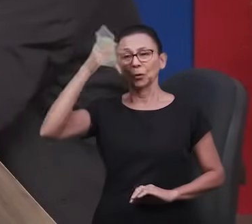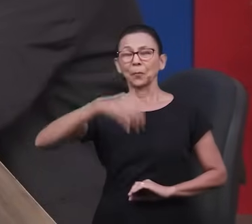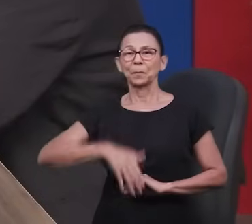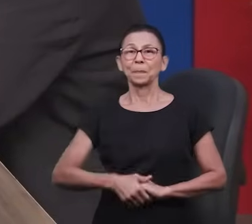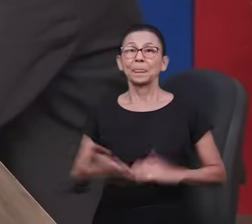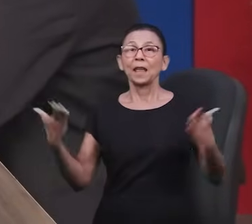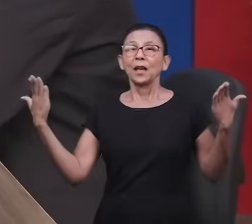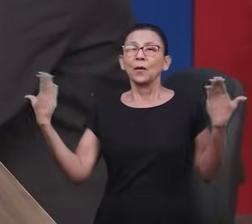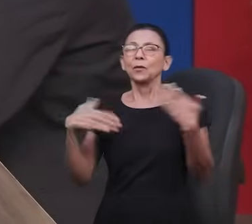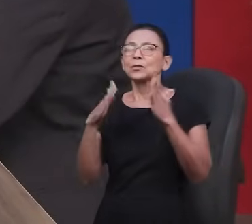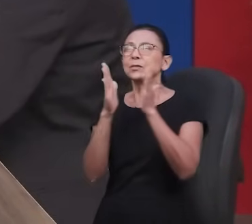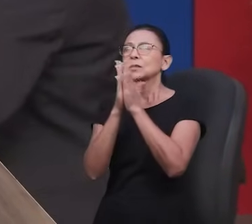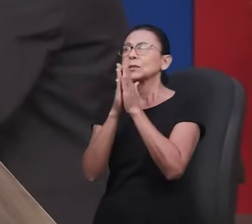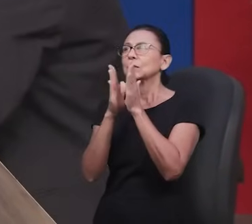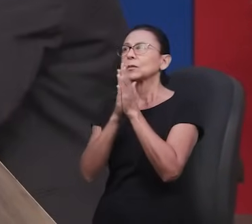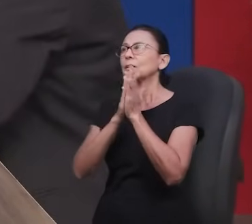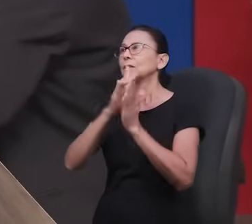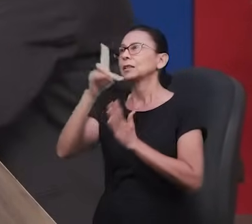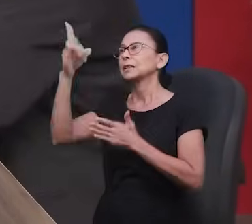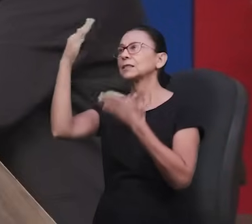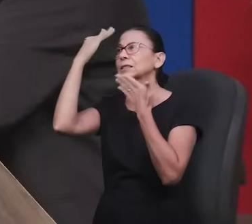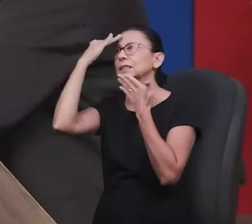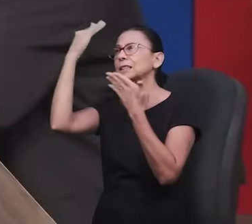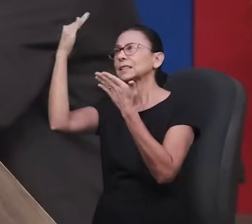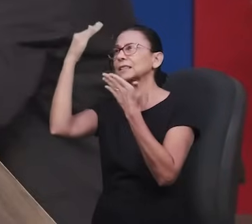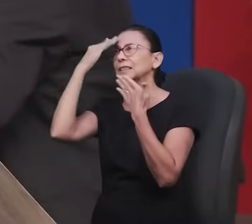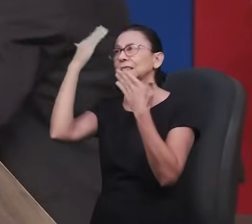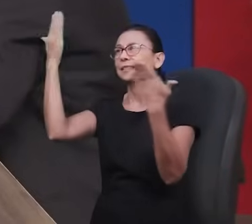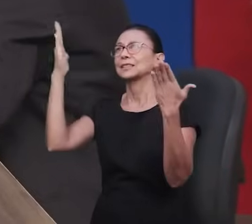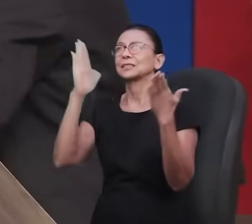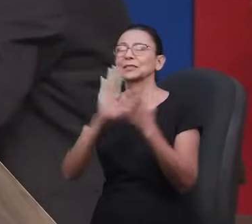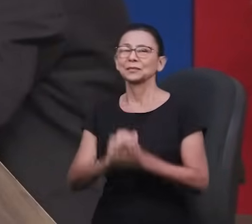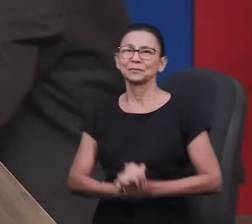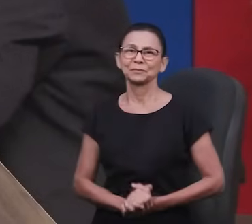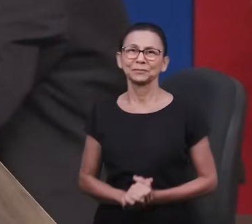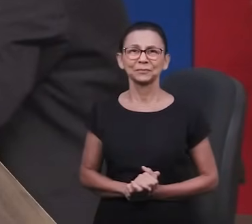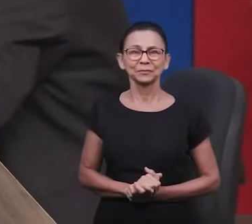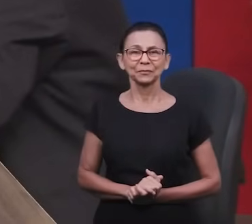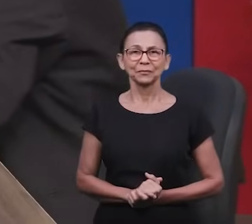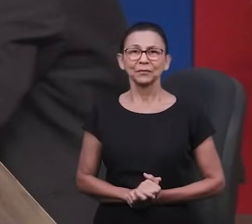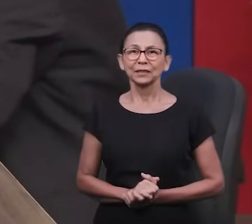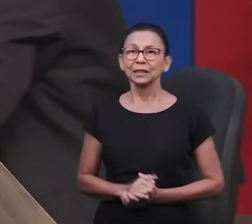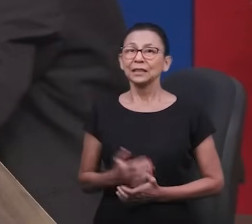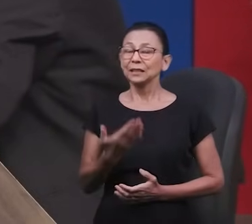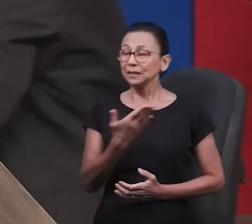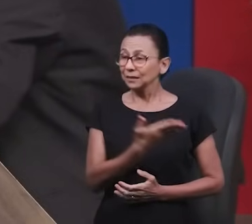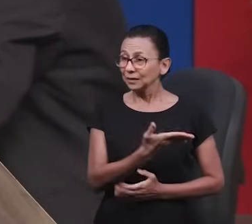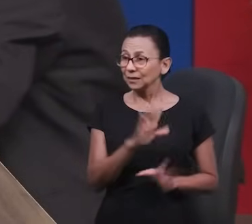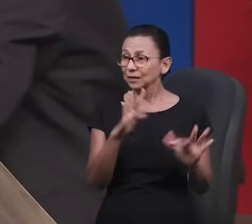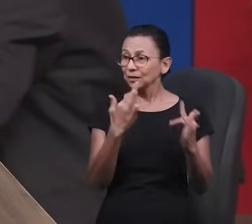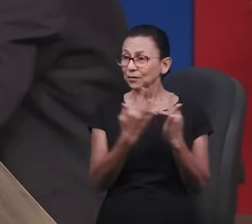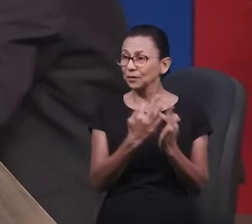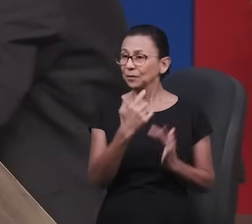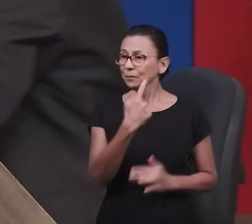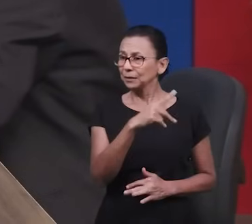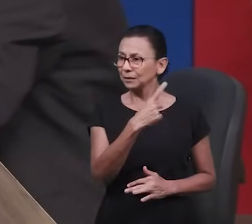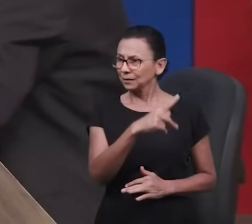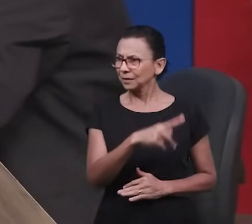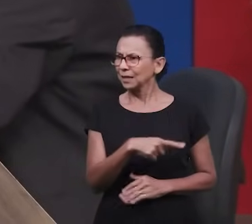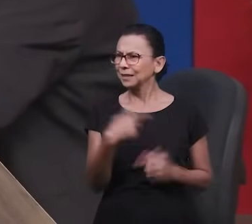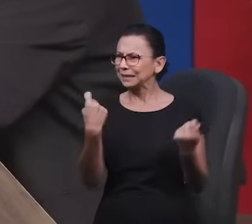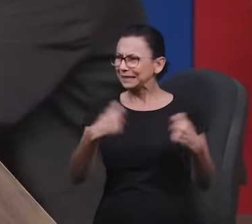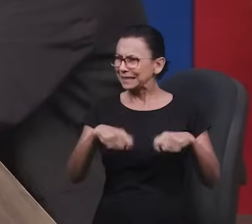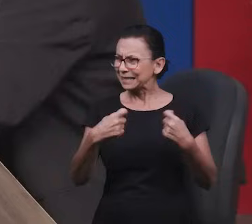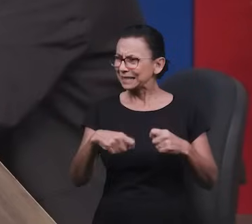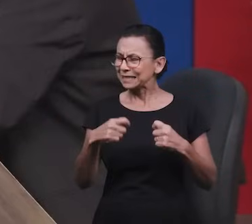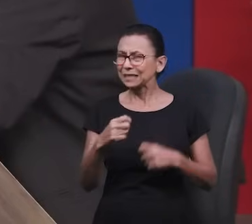ontem e falou, hoje a minha oração é de agradecimento ao Senhor. Amém. E a necessidade naquele lar é muito grande, né, pastor Muito Marcelo? grande. Porque os 2